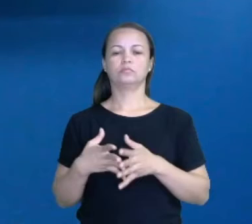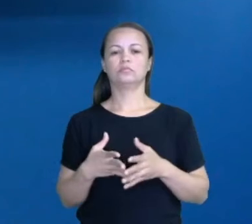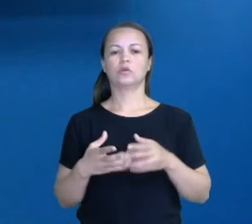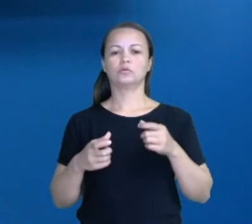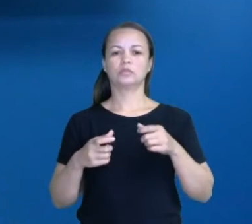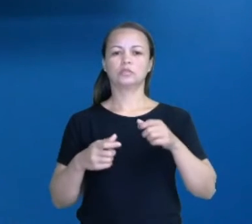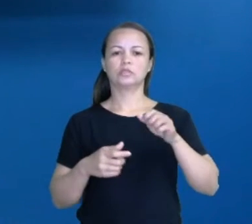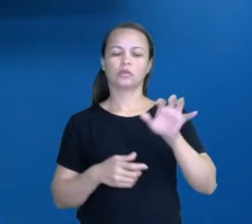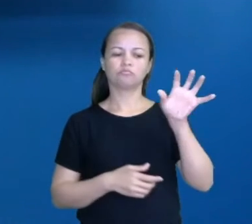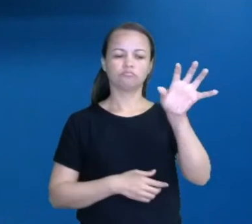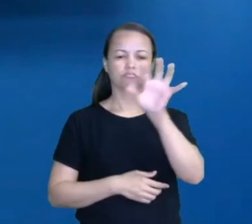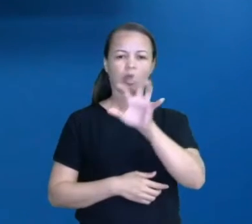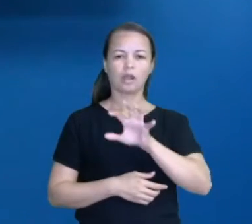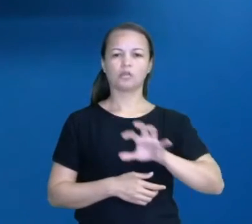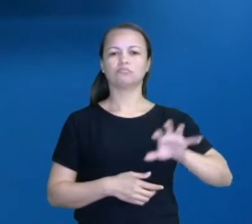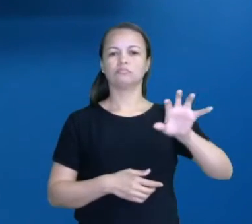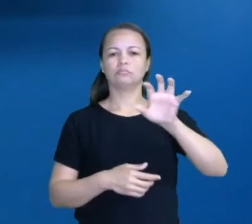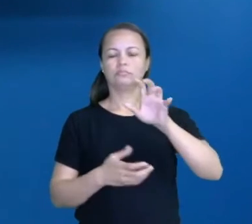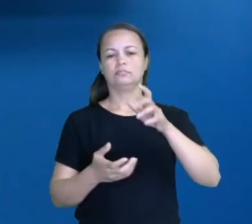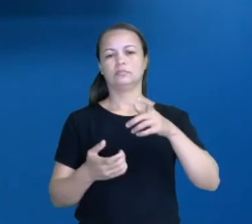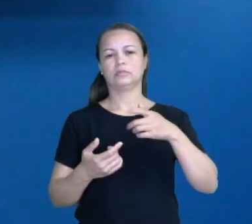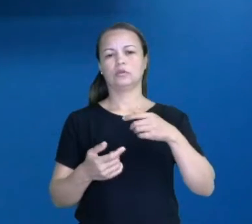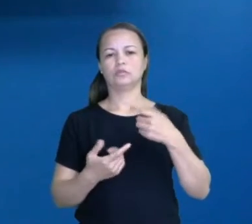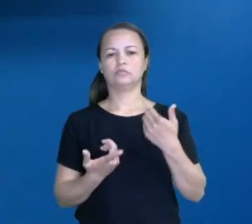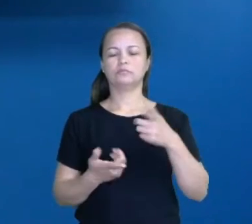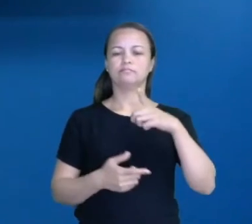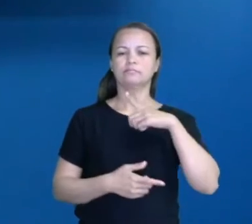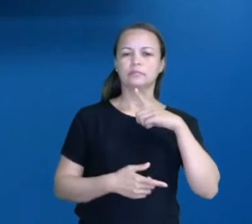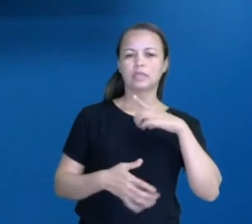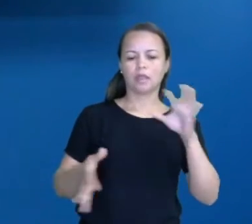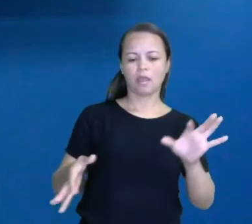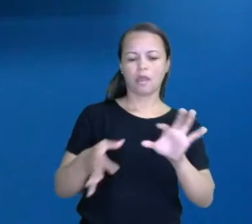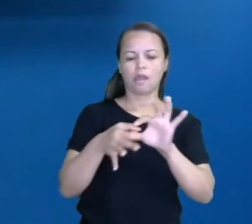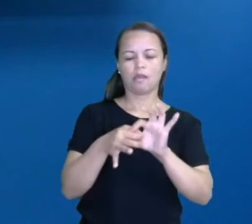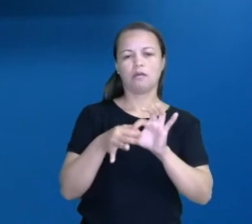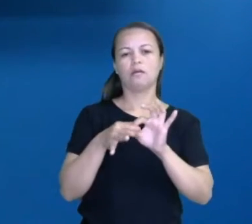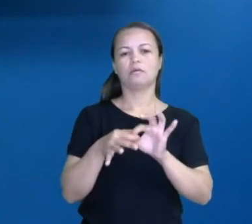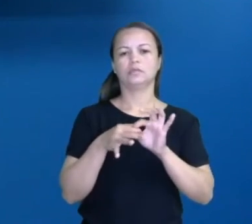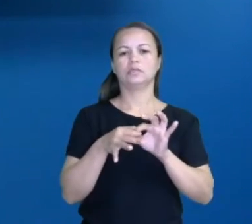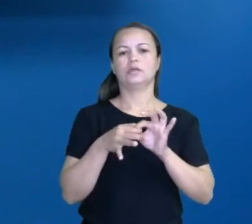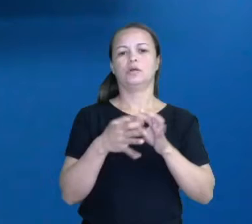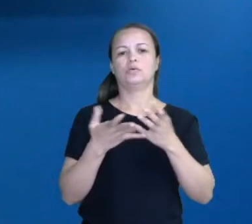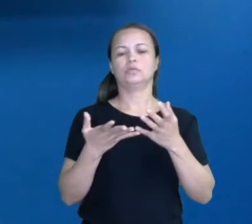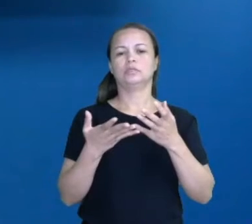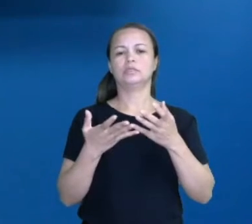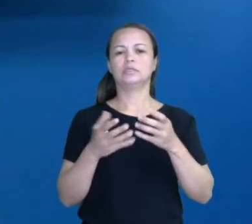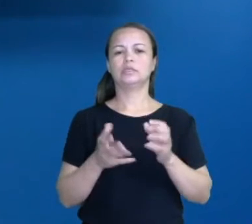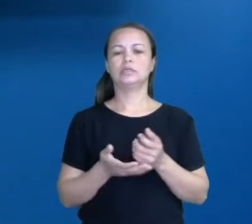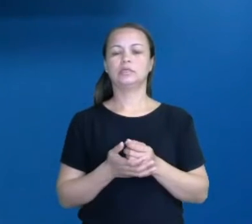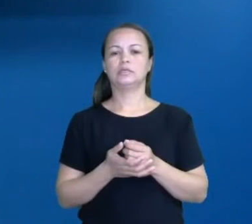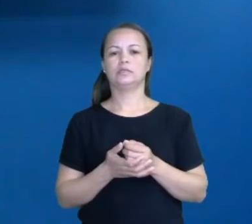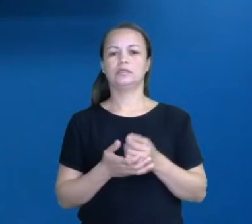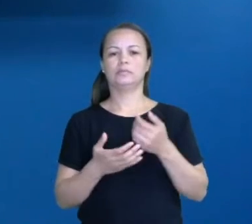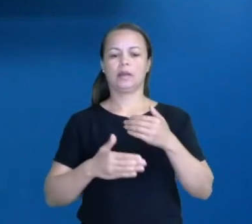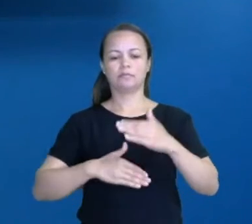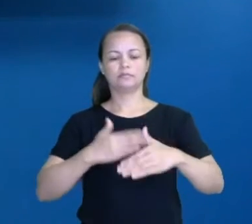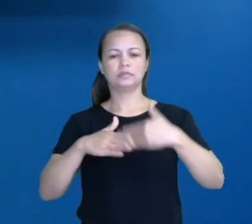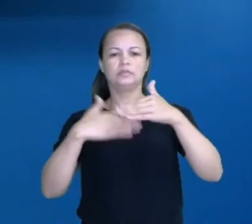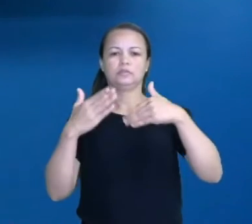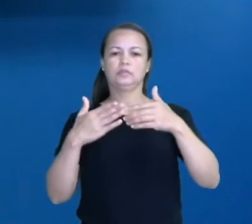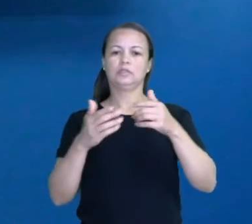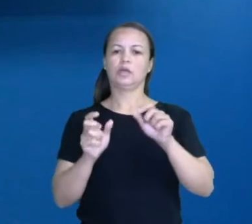ali regionalizados, onde você tem a união de países para desenvolver esse